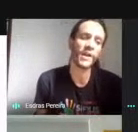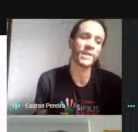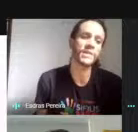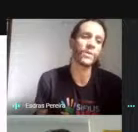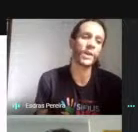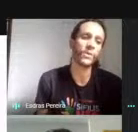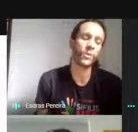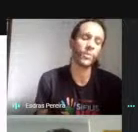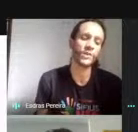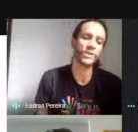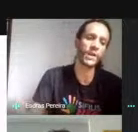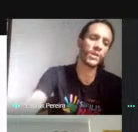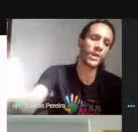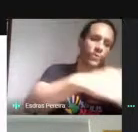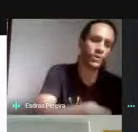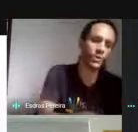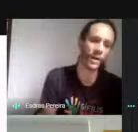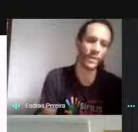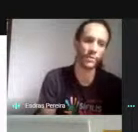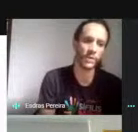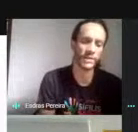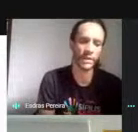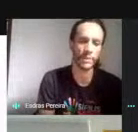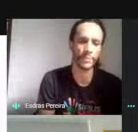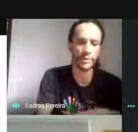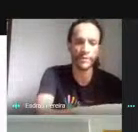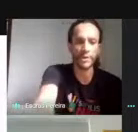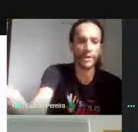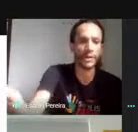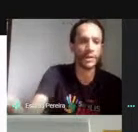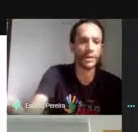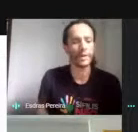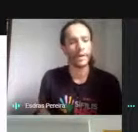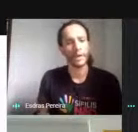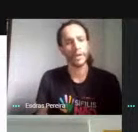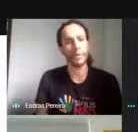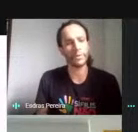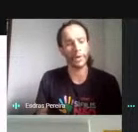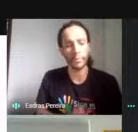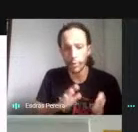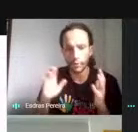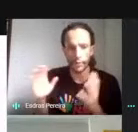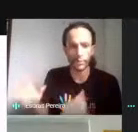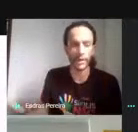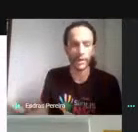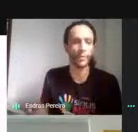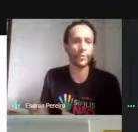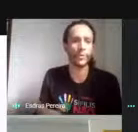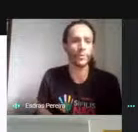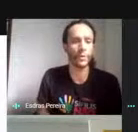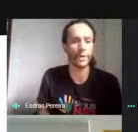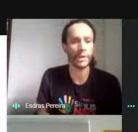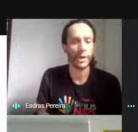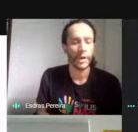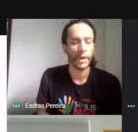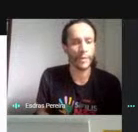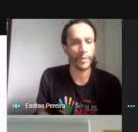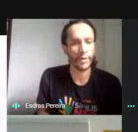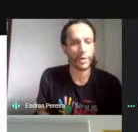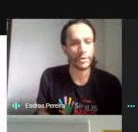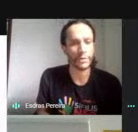da notificação, né? Como a gente tem o deslocamento das equipes de vigilância e controle muito voltado para o